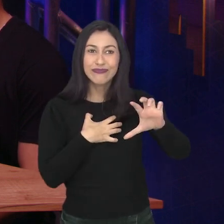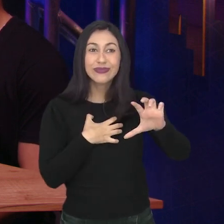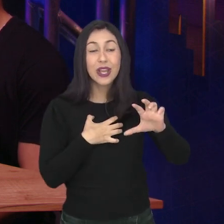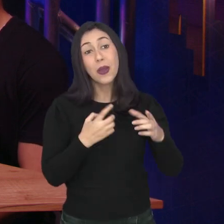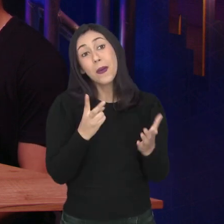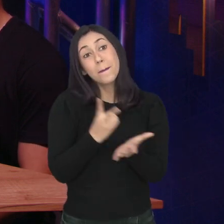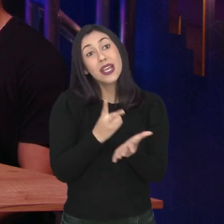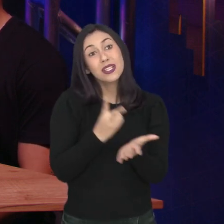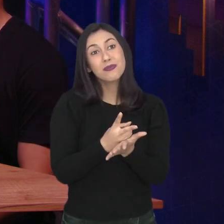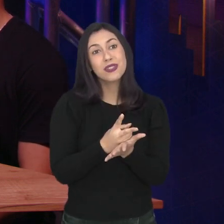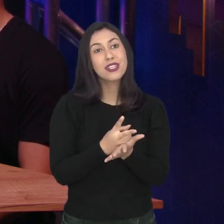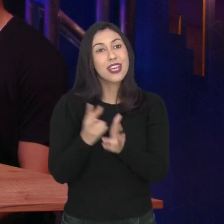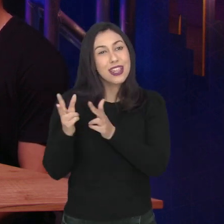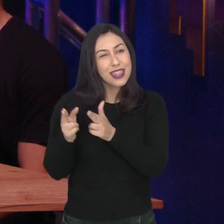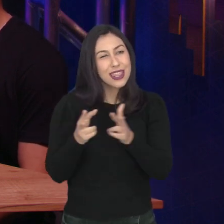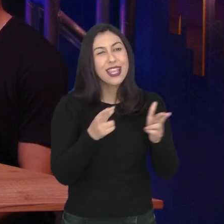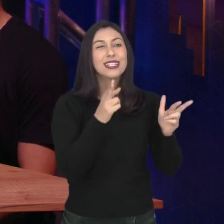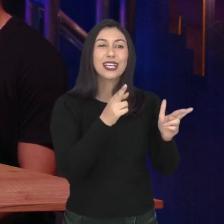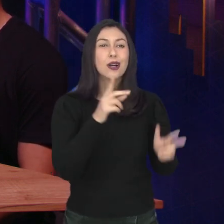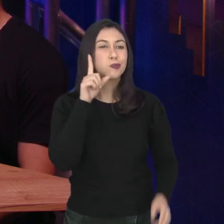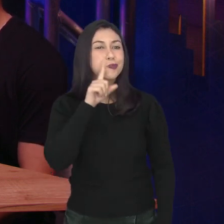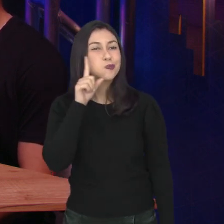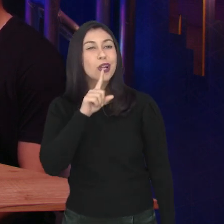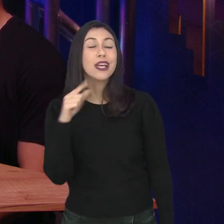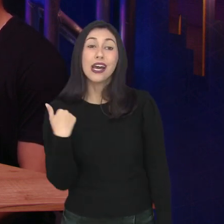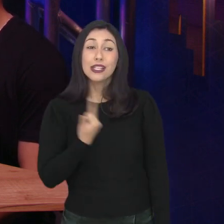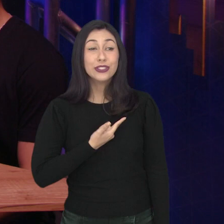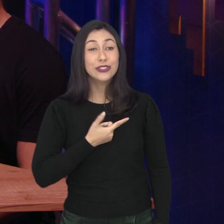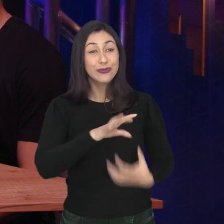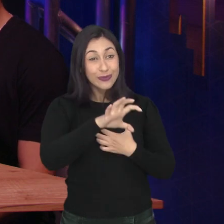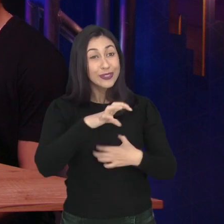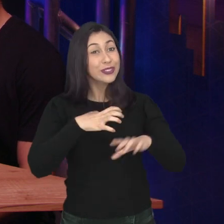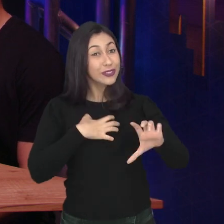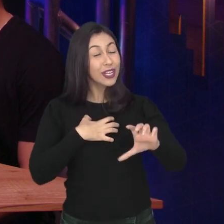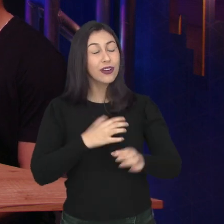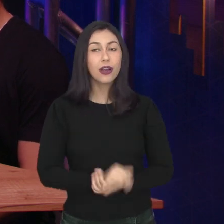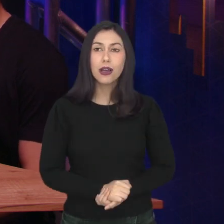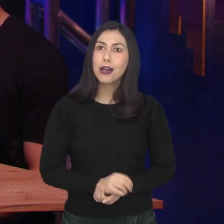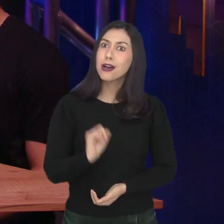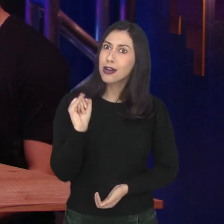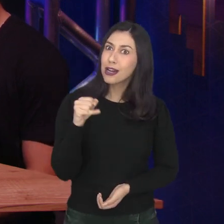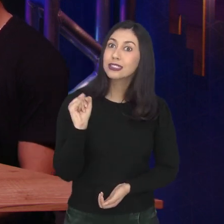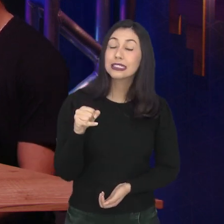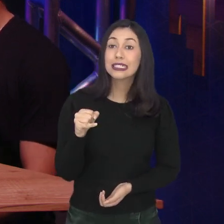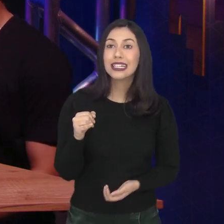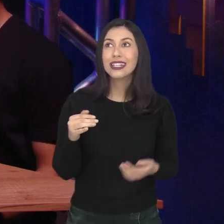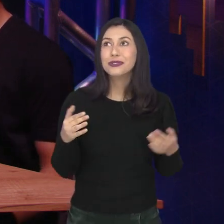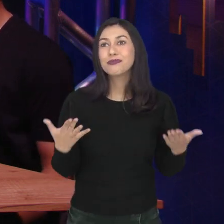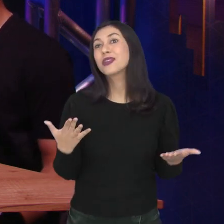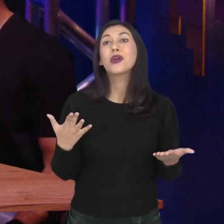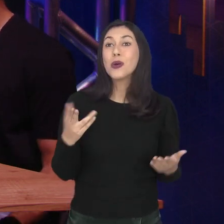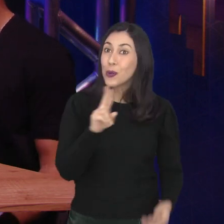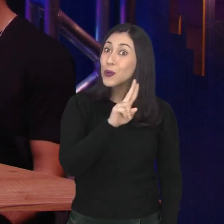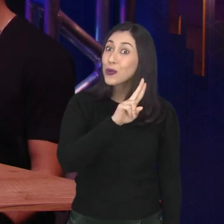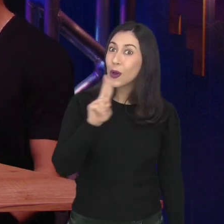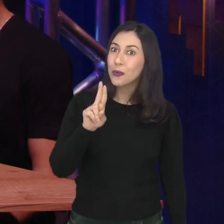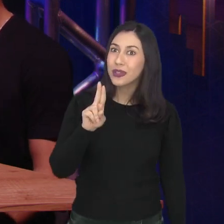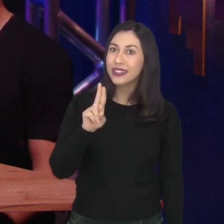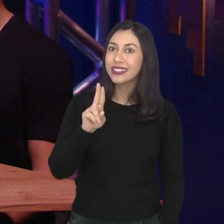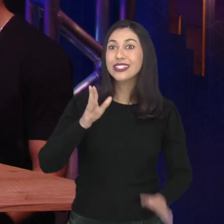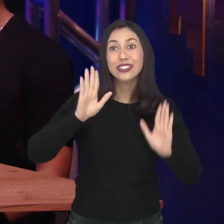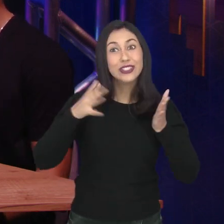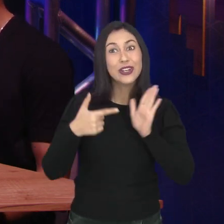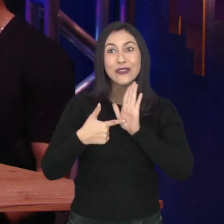não seja uma série brasileira, eu acho que a gente se enxergava muito nesse personagem, nessa série. Pra caramba. E acho que o nome da